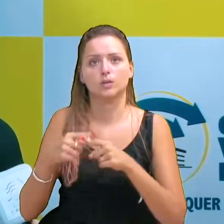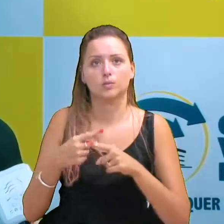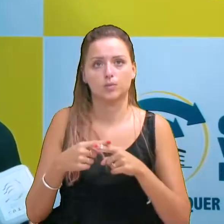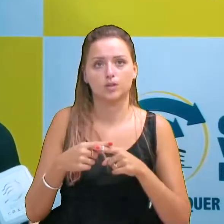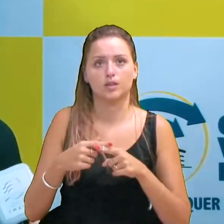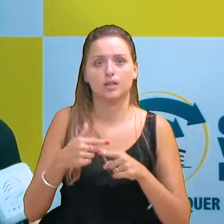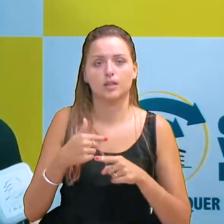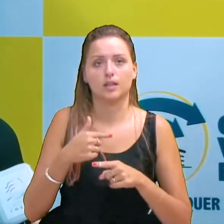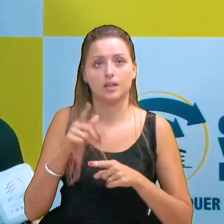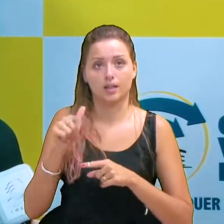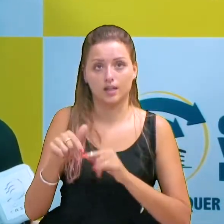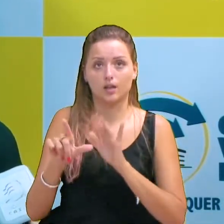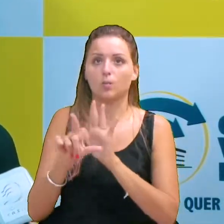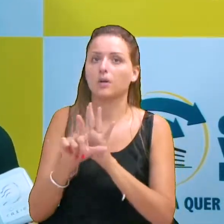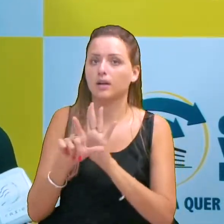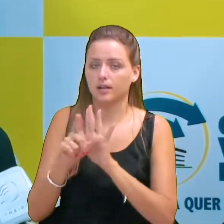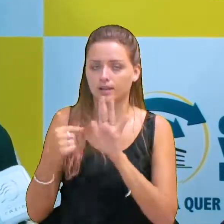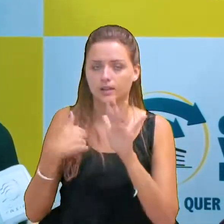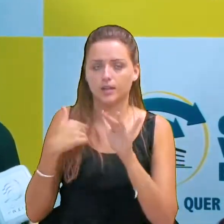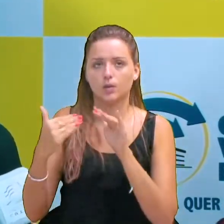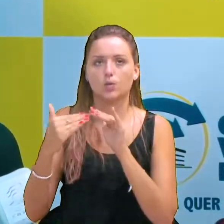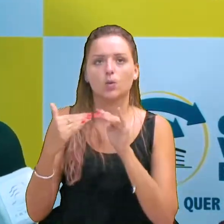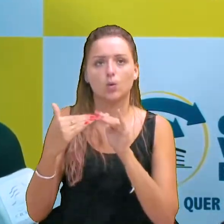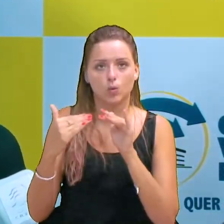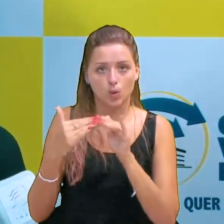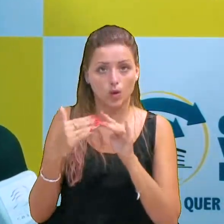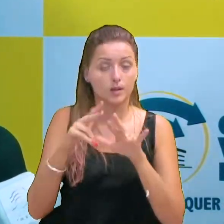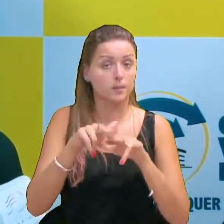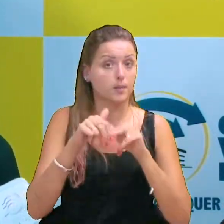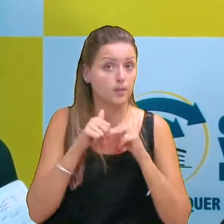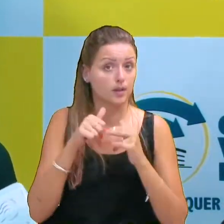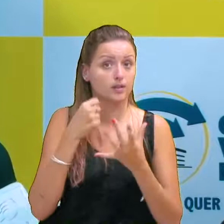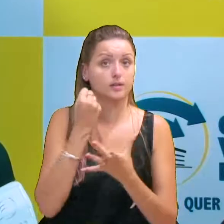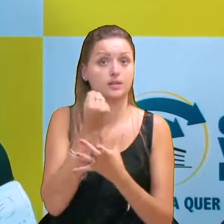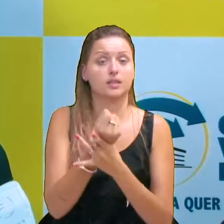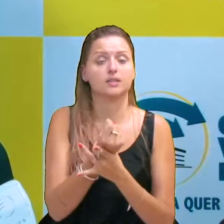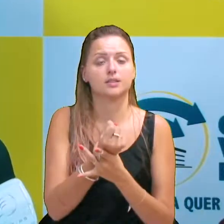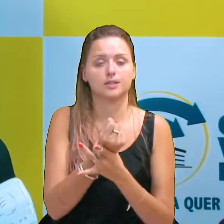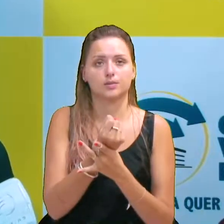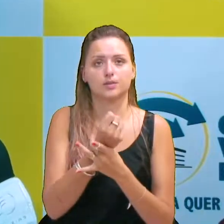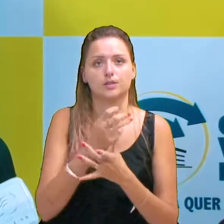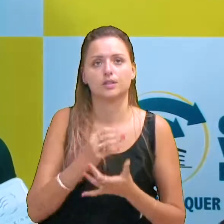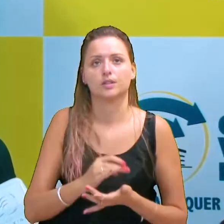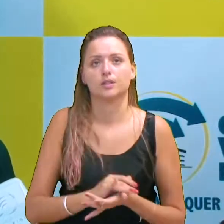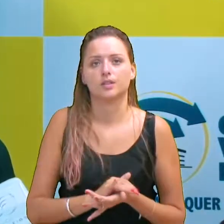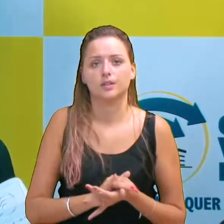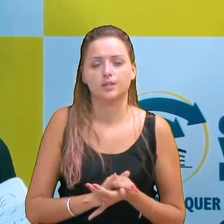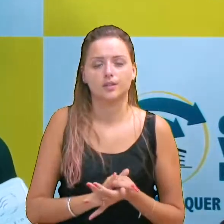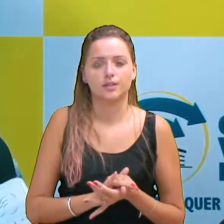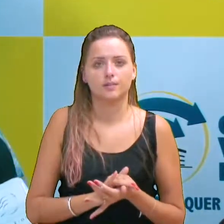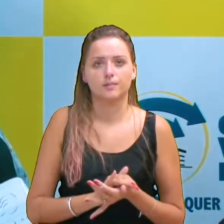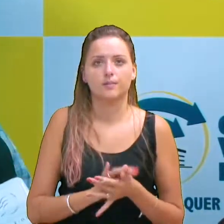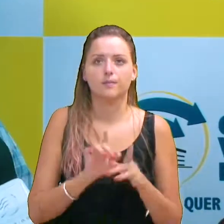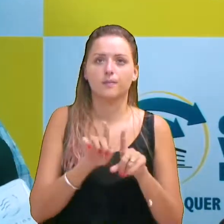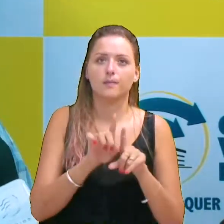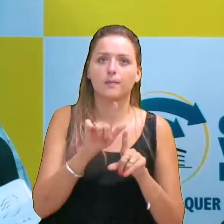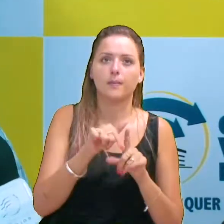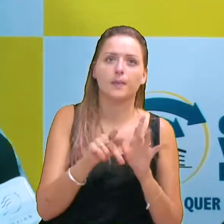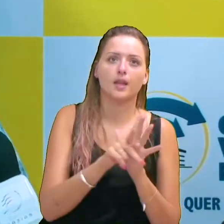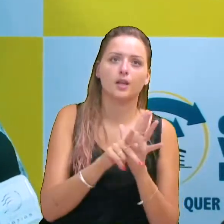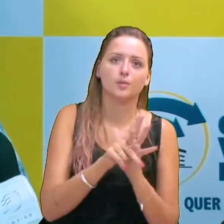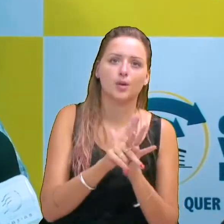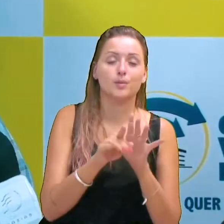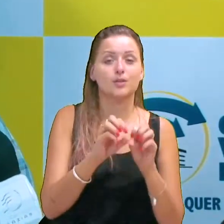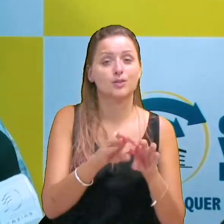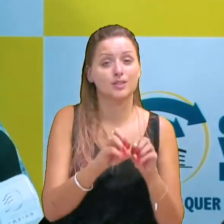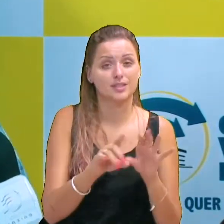acredito que é uma lei que é viável por segurança, ela é viável que ela tenha uma segurança, e que é uma questão mais de educação e